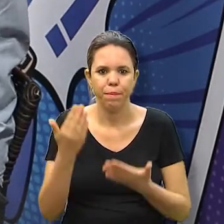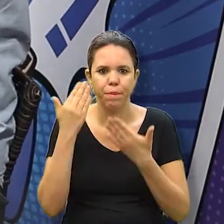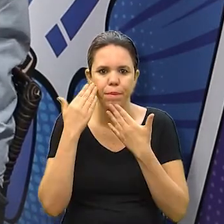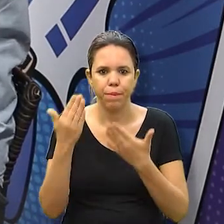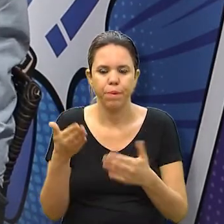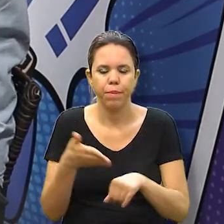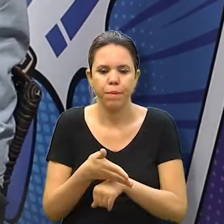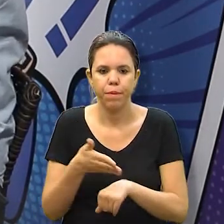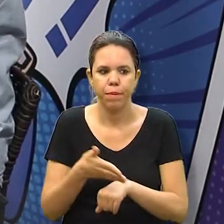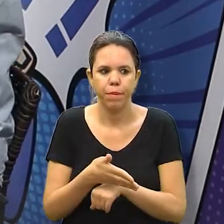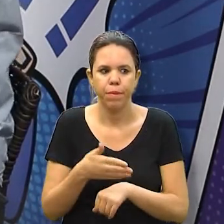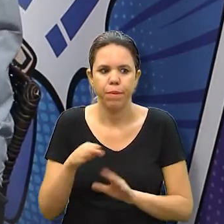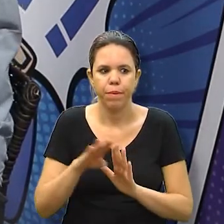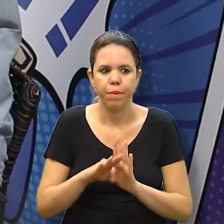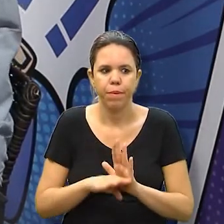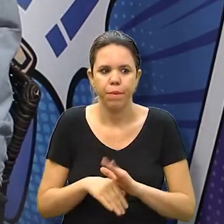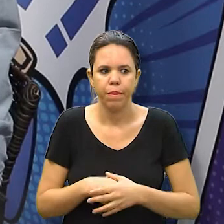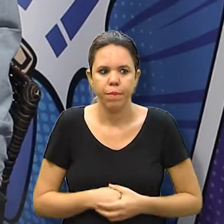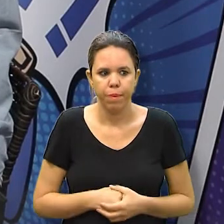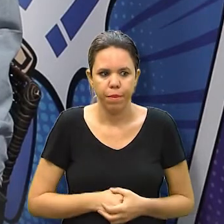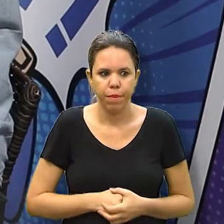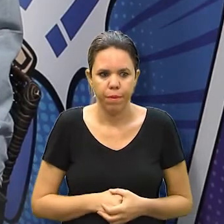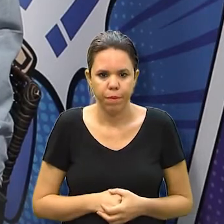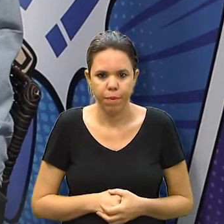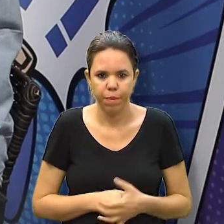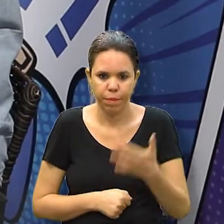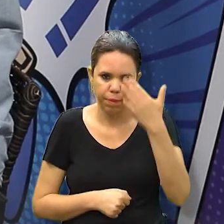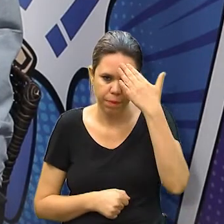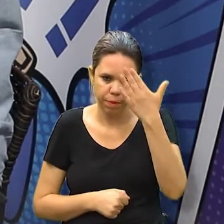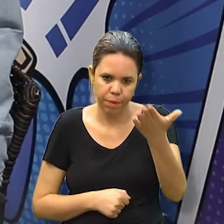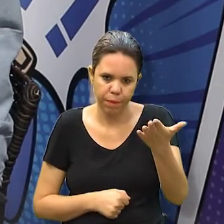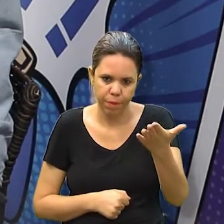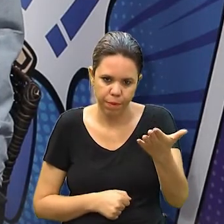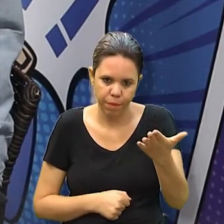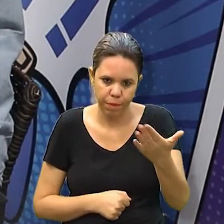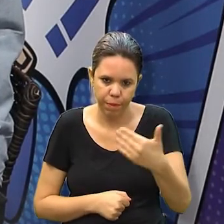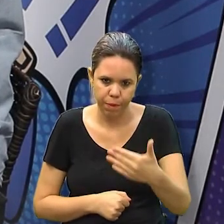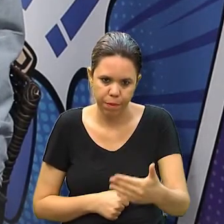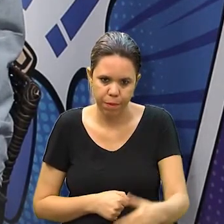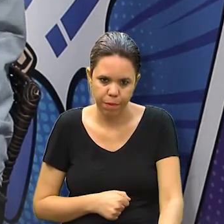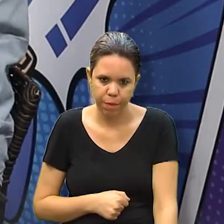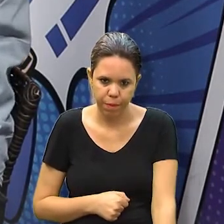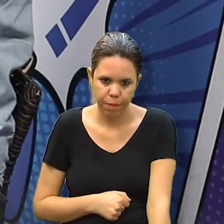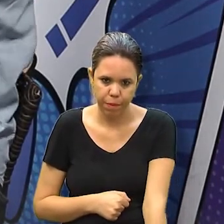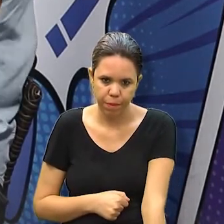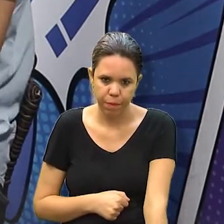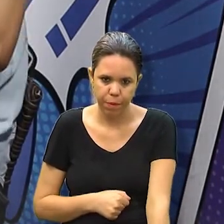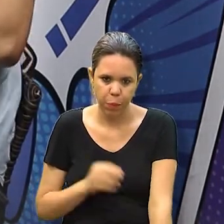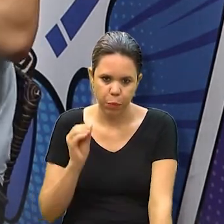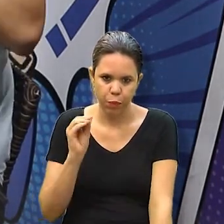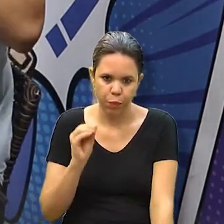pela participação aqui no programa. Muito obrigada a vocês. Até a próxima. Valeu, um beijo.